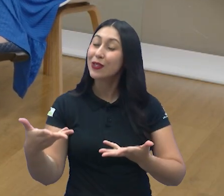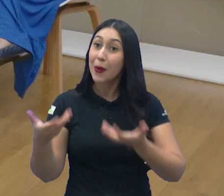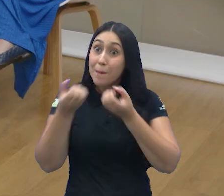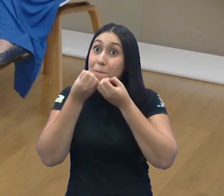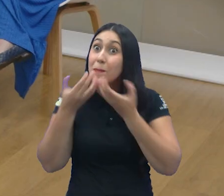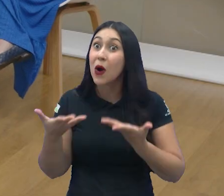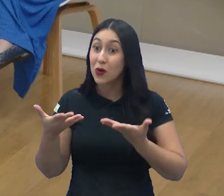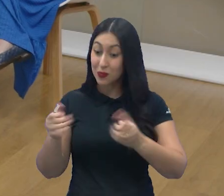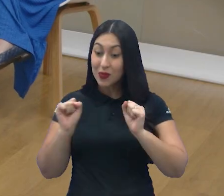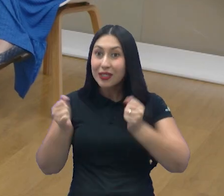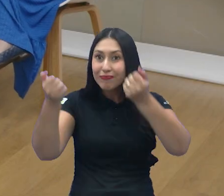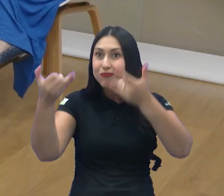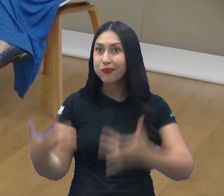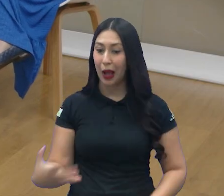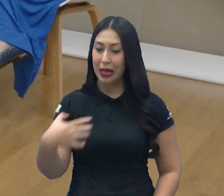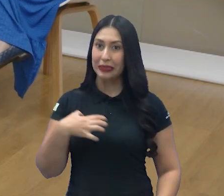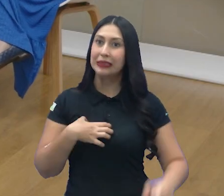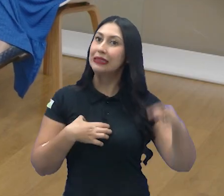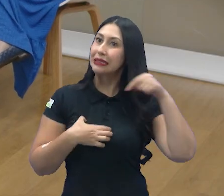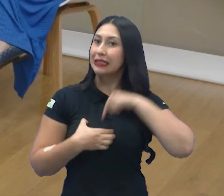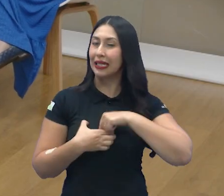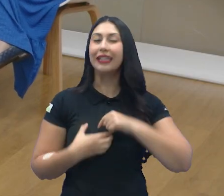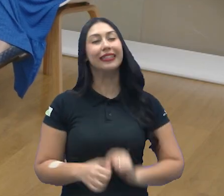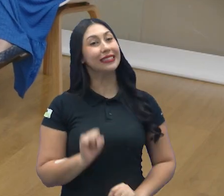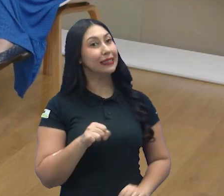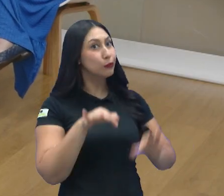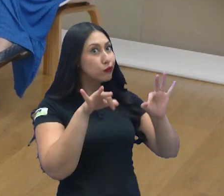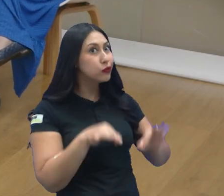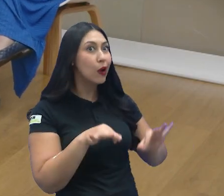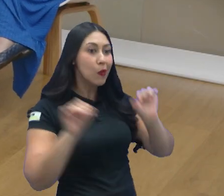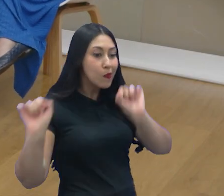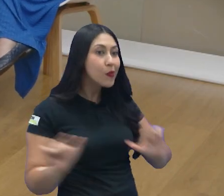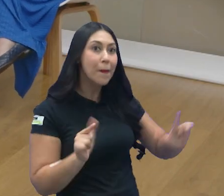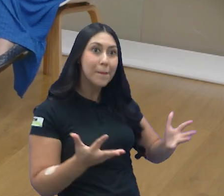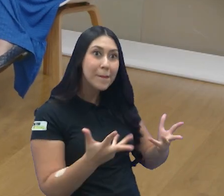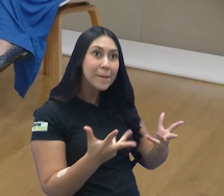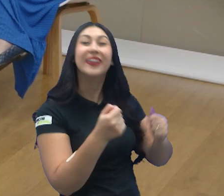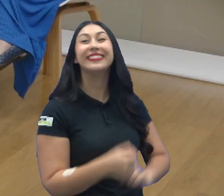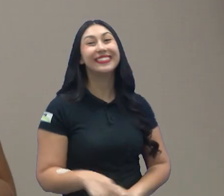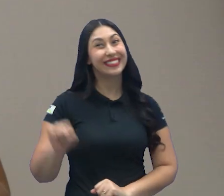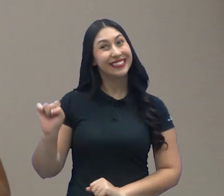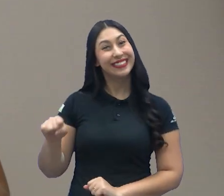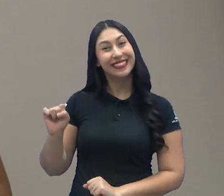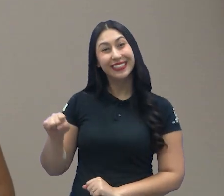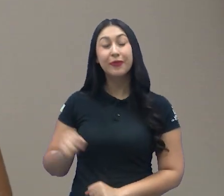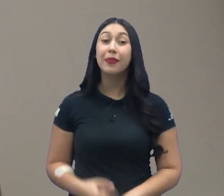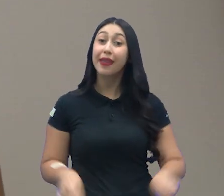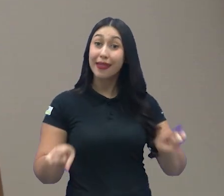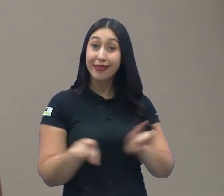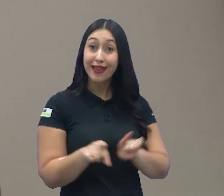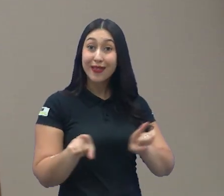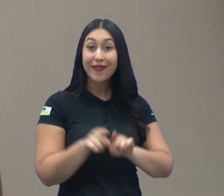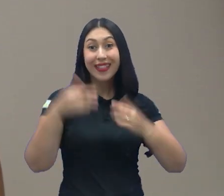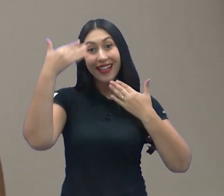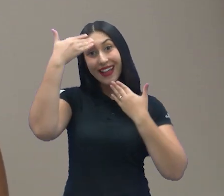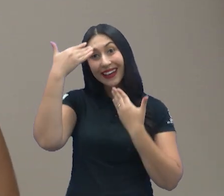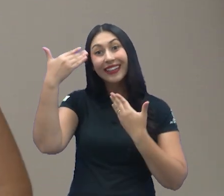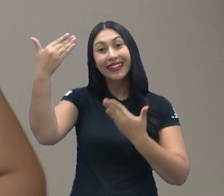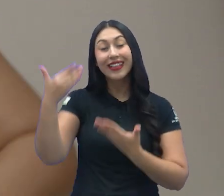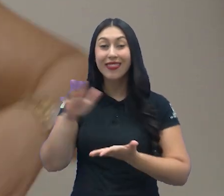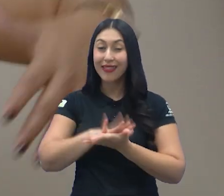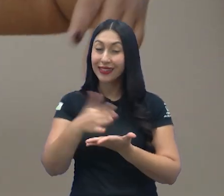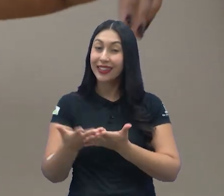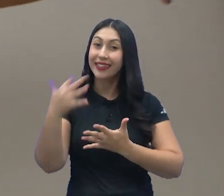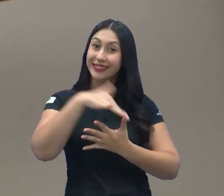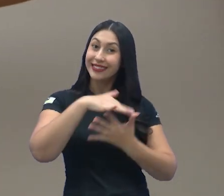os temperamentos. Sim, com certeza. Será um programa incrível. Será mesmo. E eu agradeço também, é claro, a tradução em